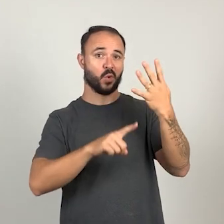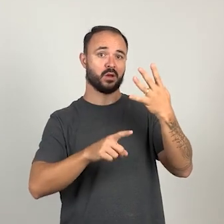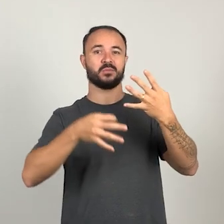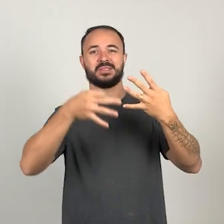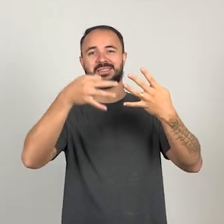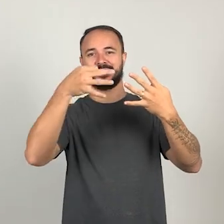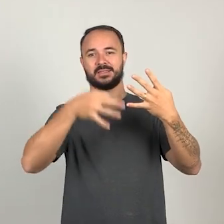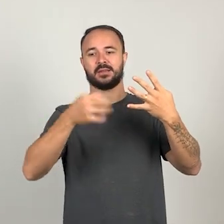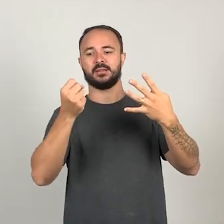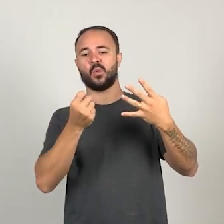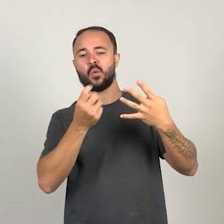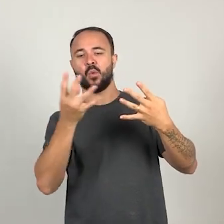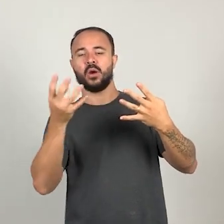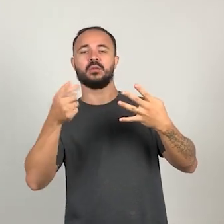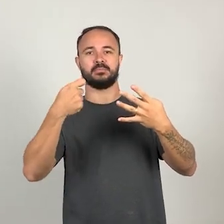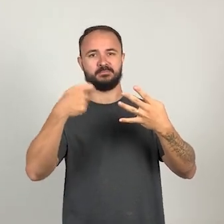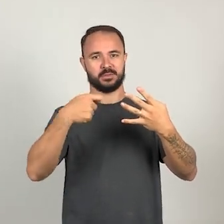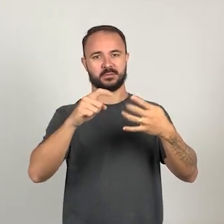estrutura do próprio